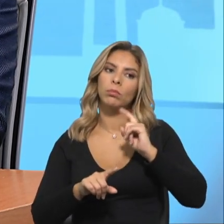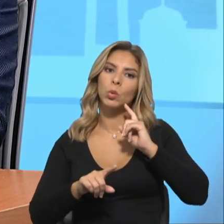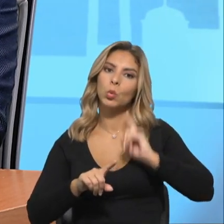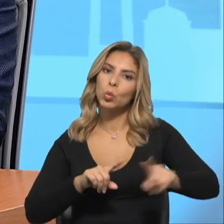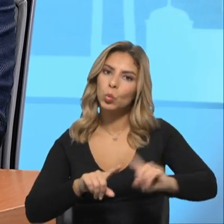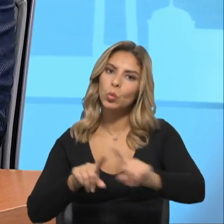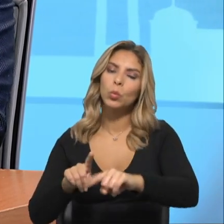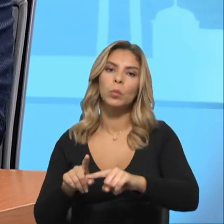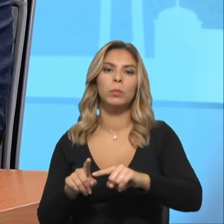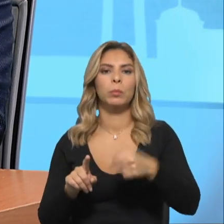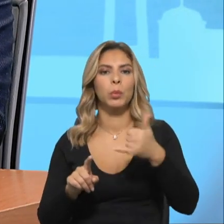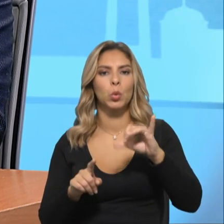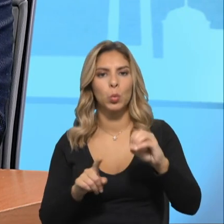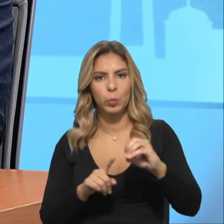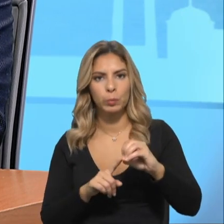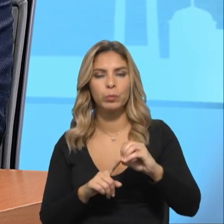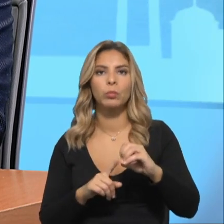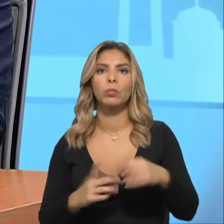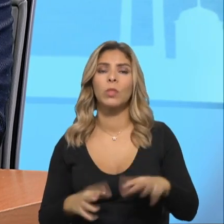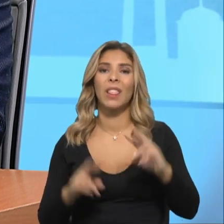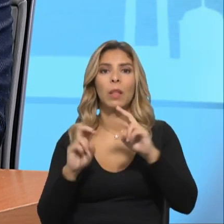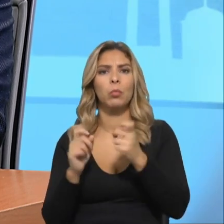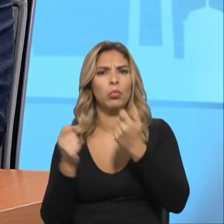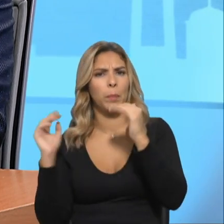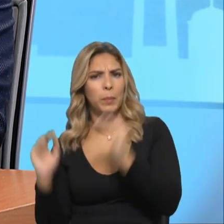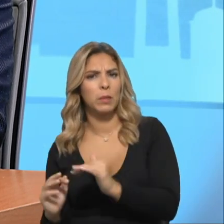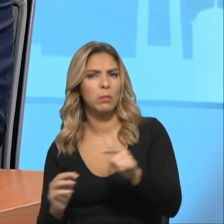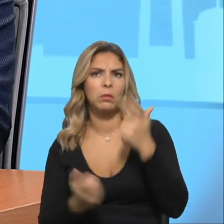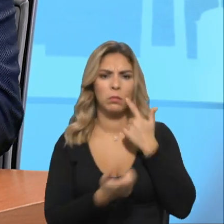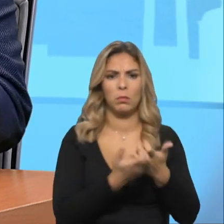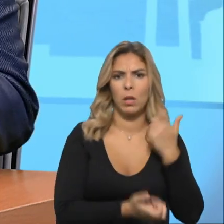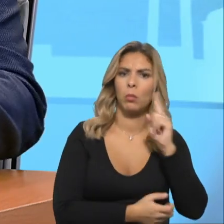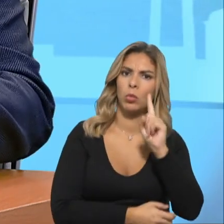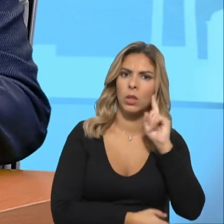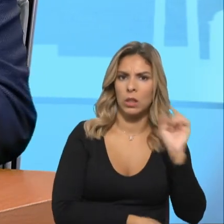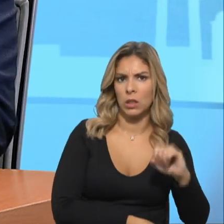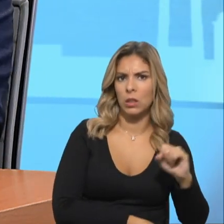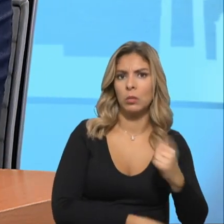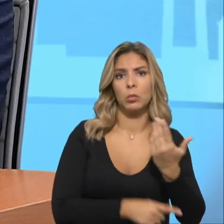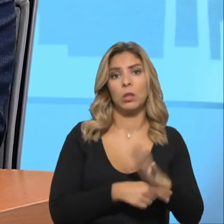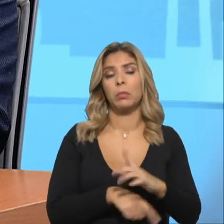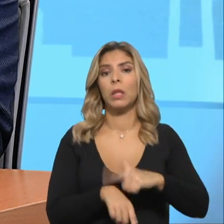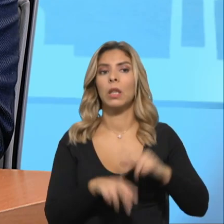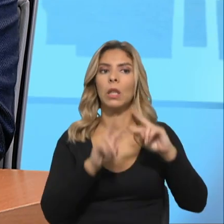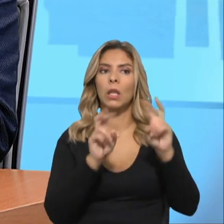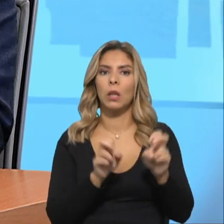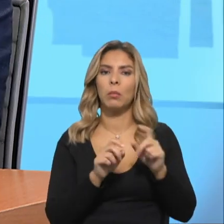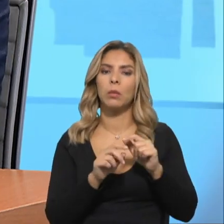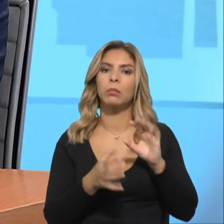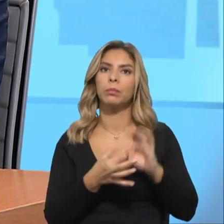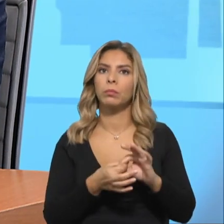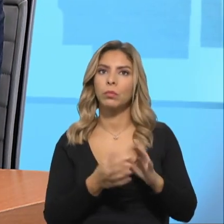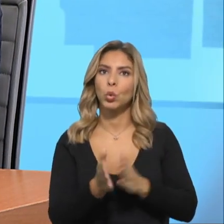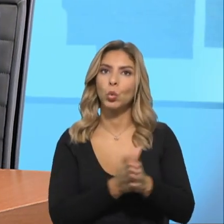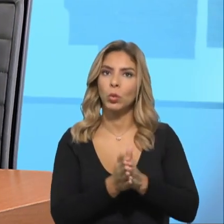fala menos, mas que é um tema, por exemplo, financeiramente muito relevante. Tem a ver com, por exemplo, um dos temas em cima da mesa tem a ver com as patentes relacionadas com a utilização